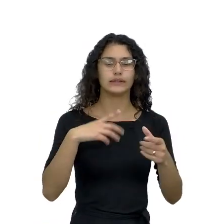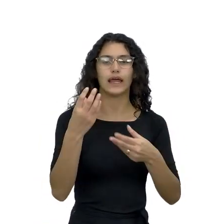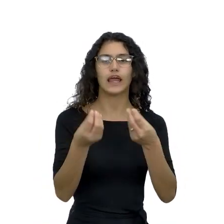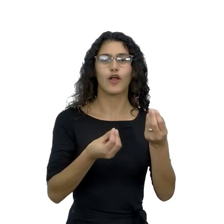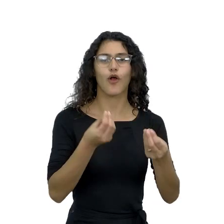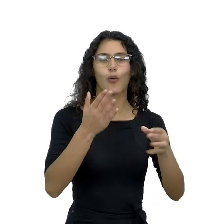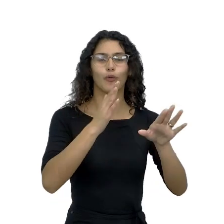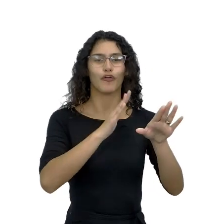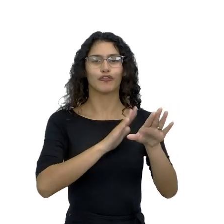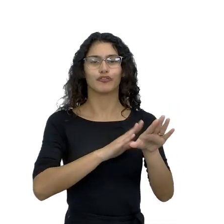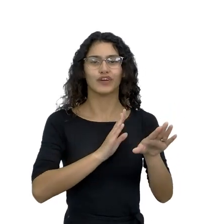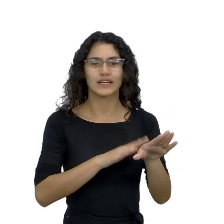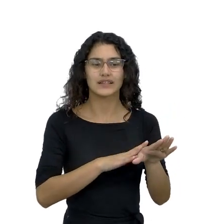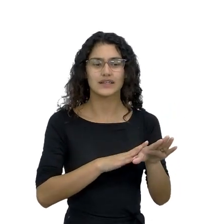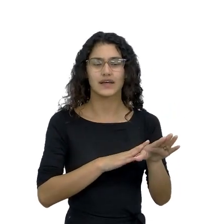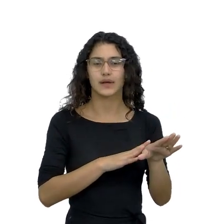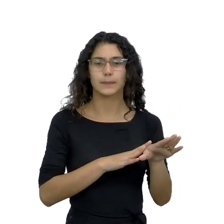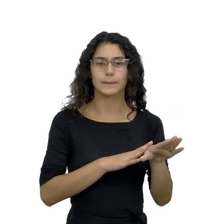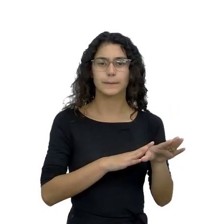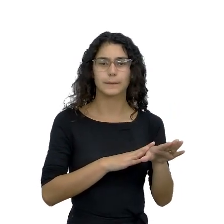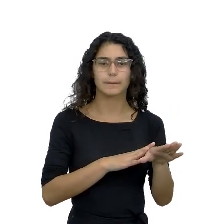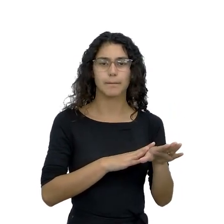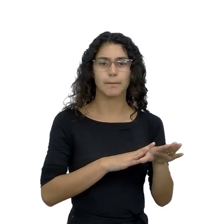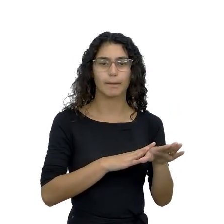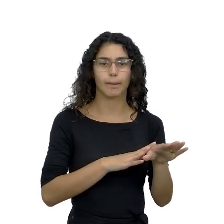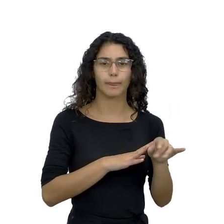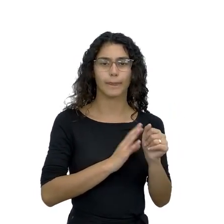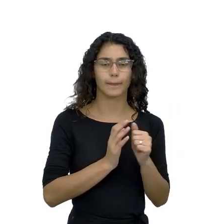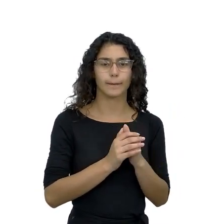para fazer alguma